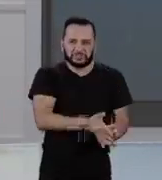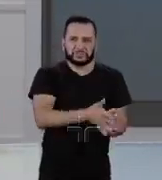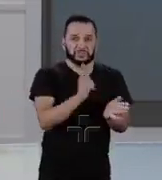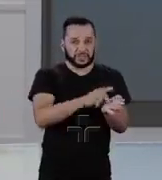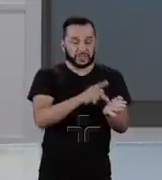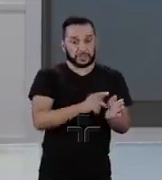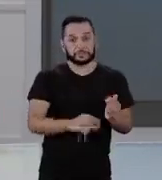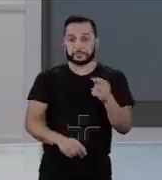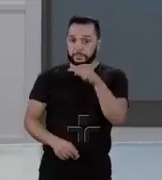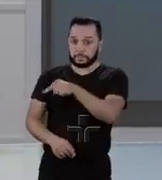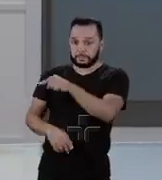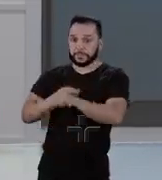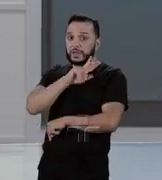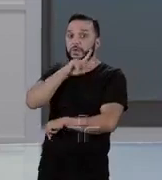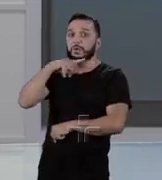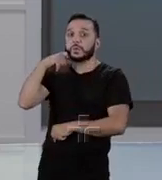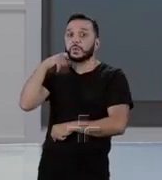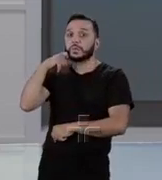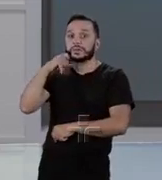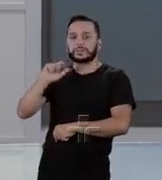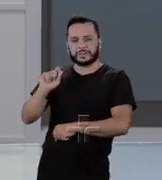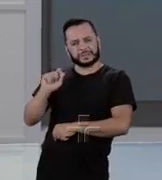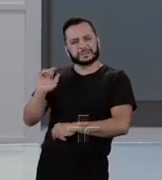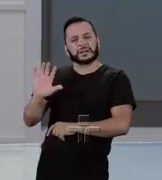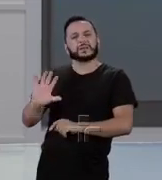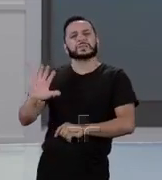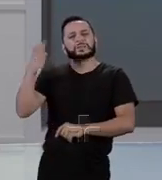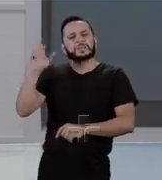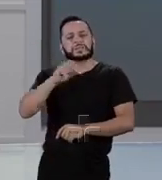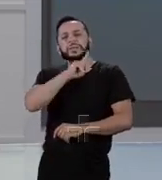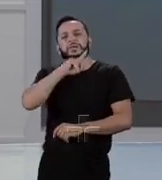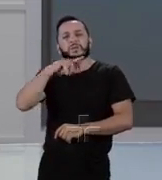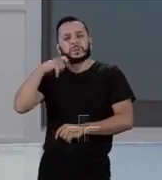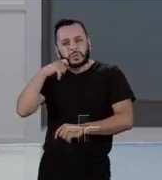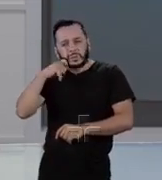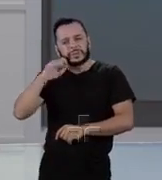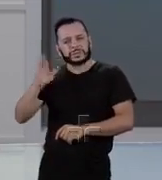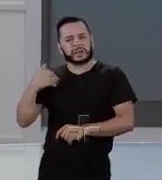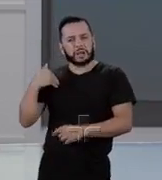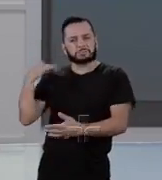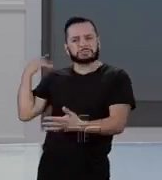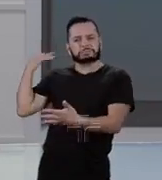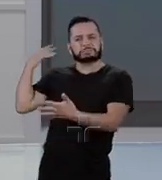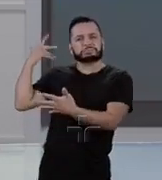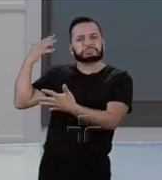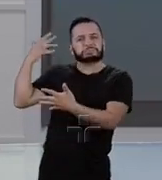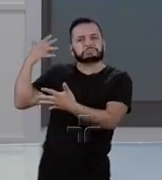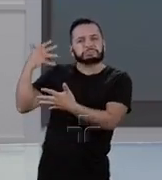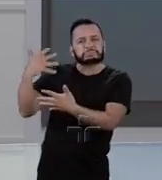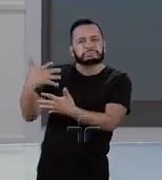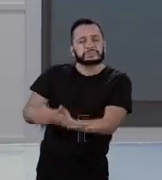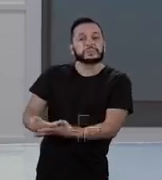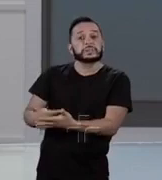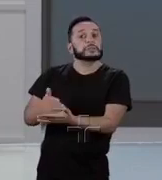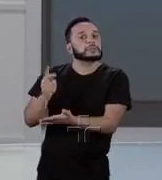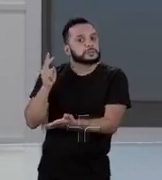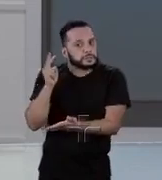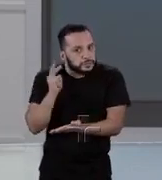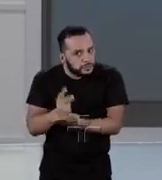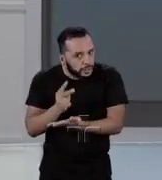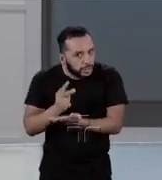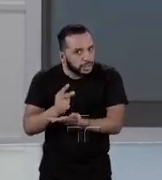Rússia, eu só pontuaria o seguinte: a Rússia, desde o período czarista e depois da União Soviética, ela sempre teve, digamos,